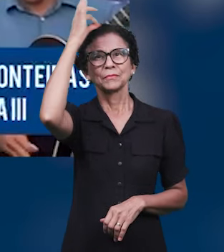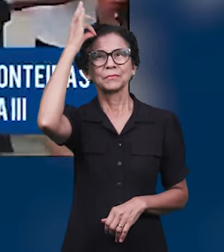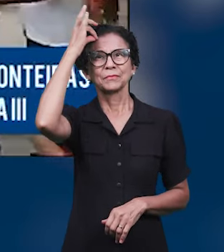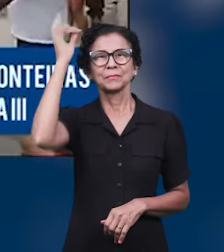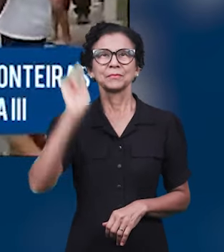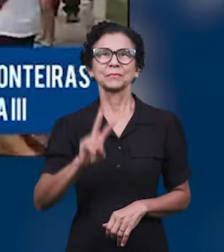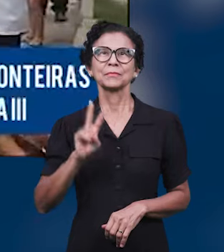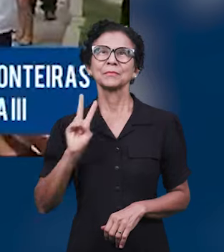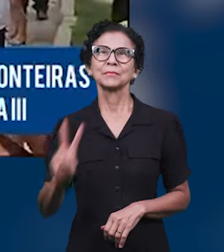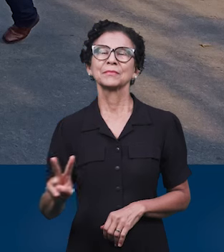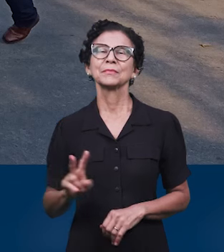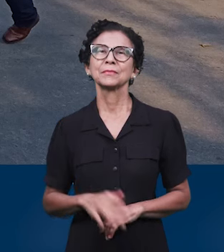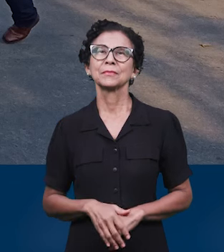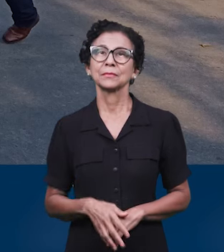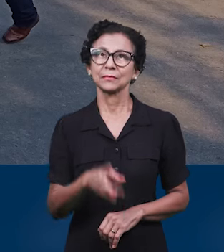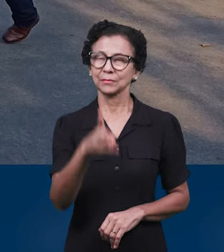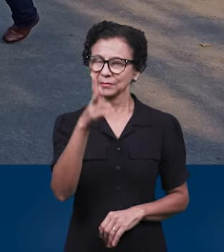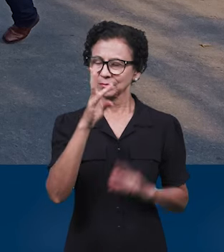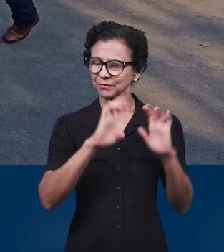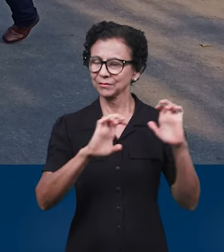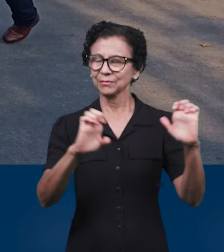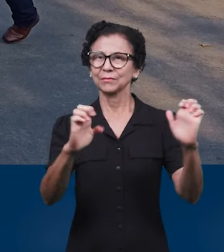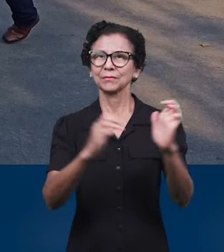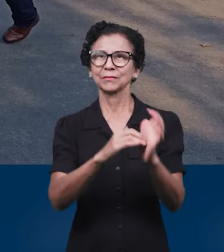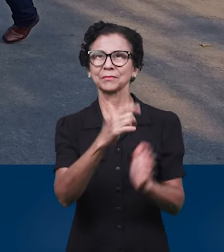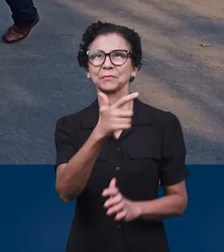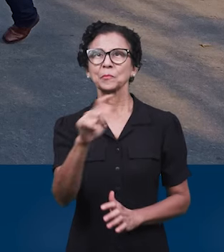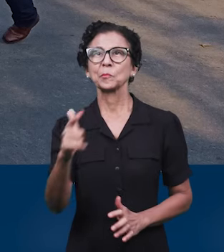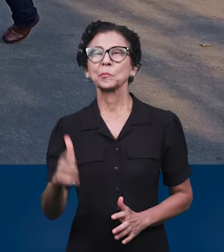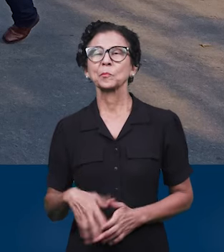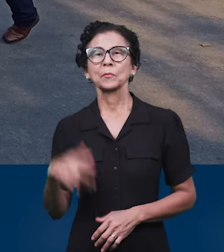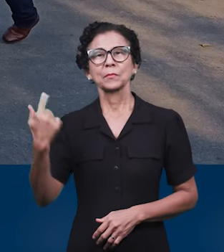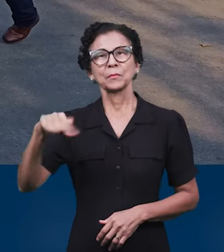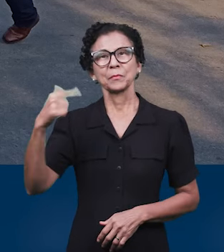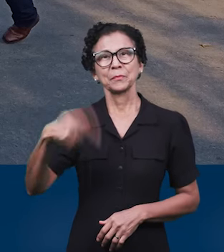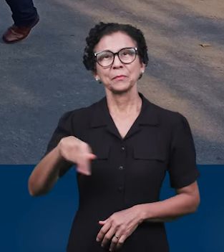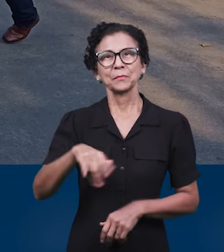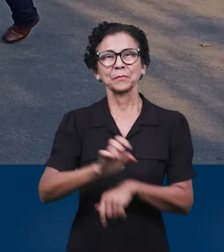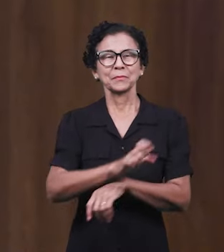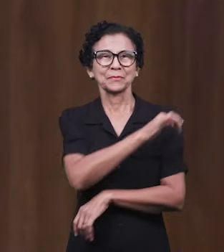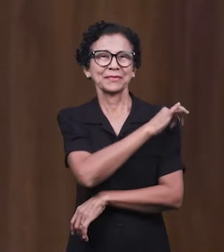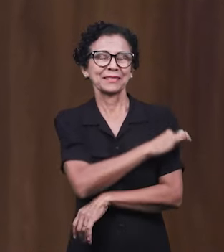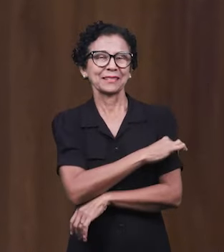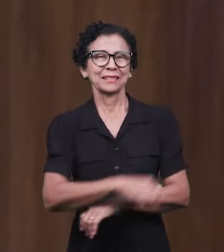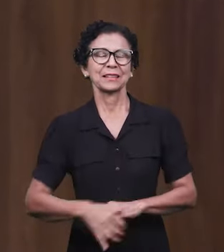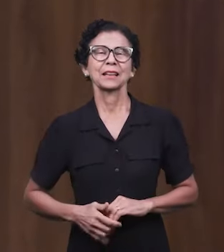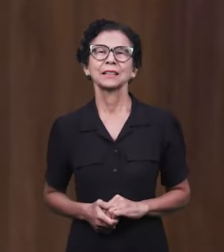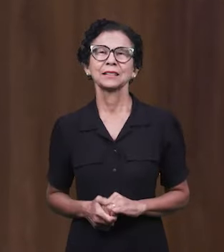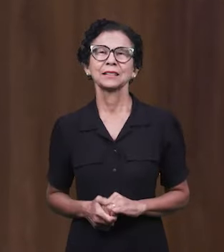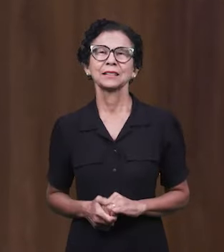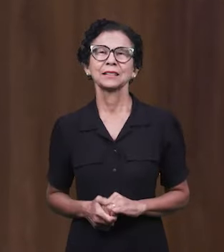Santo. Mais Evangelho Sem Fronteiras agora em Queimados, no Rio de Janeiro. Vamos falar agora da evangelização na